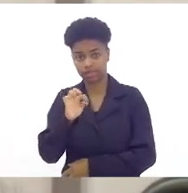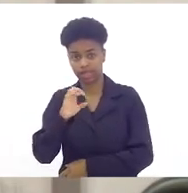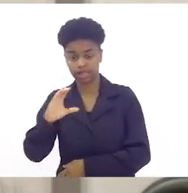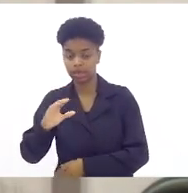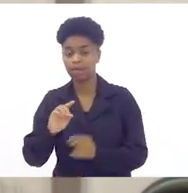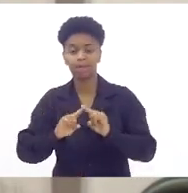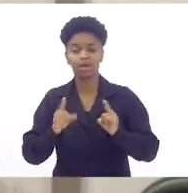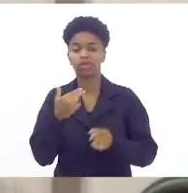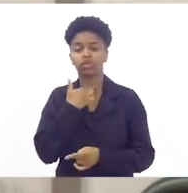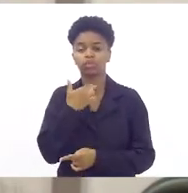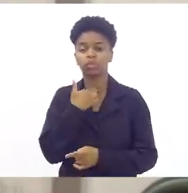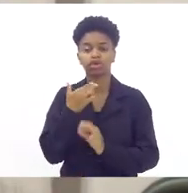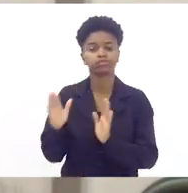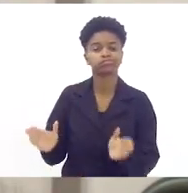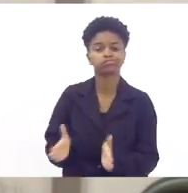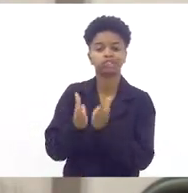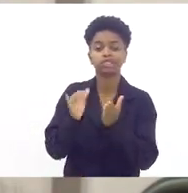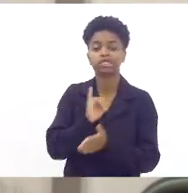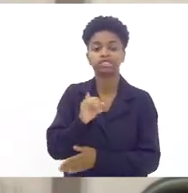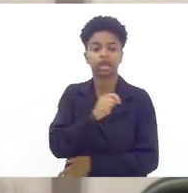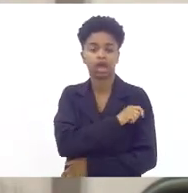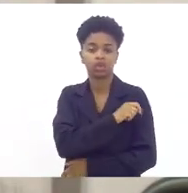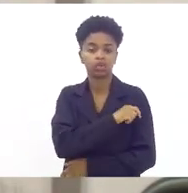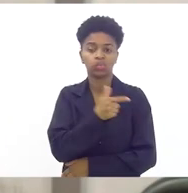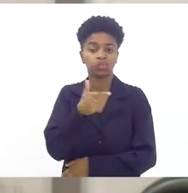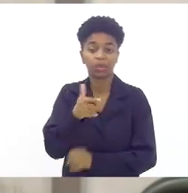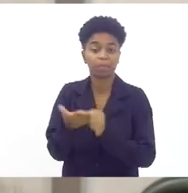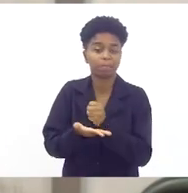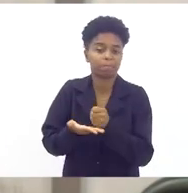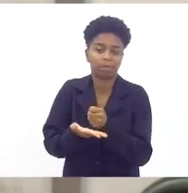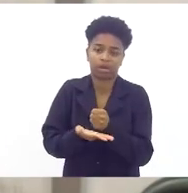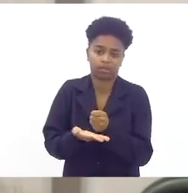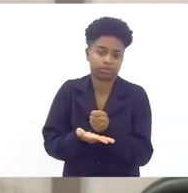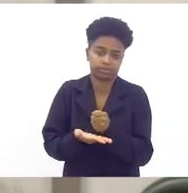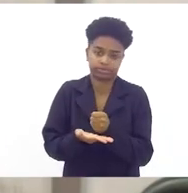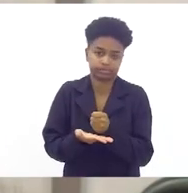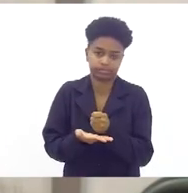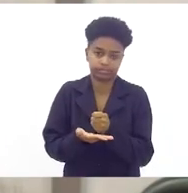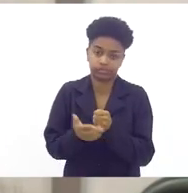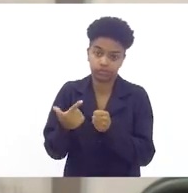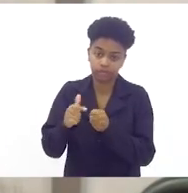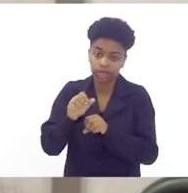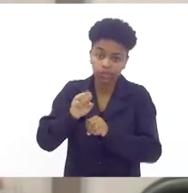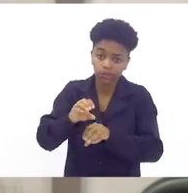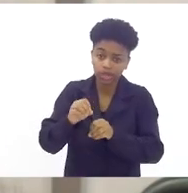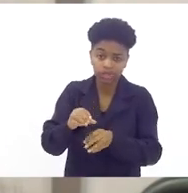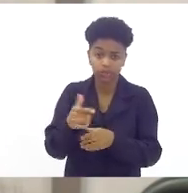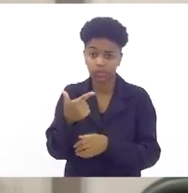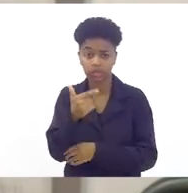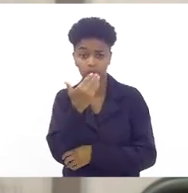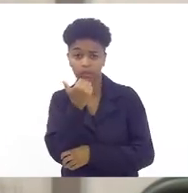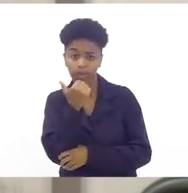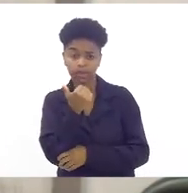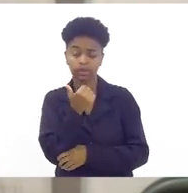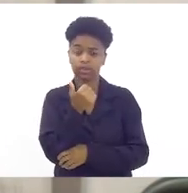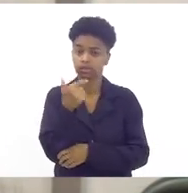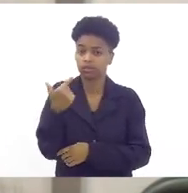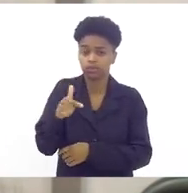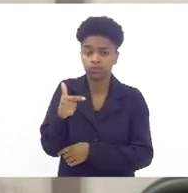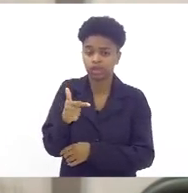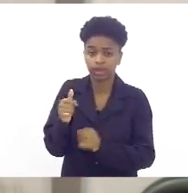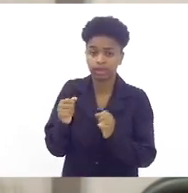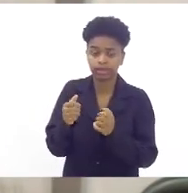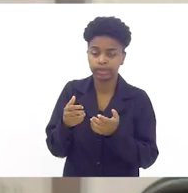proporcionado se o aluno ele não tem condições mínimas de educação alimentação acesso